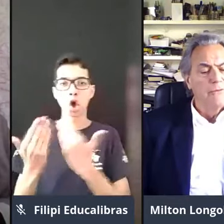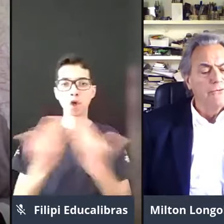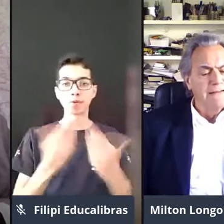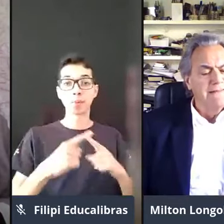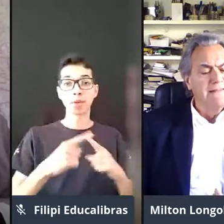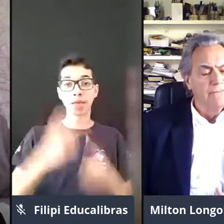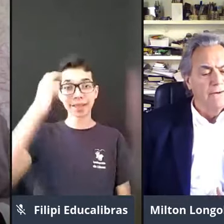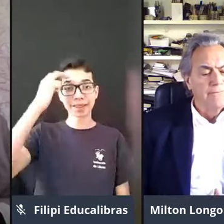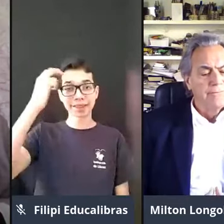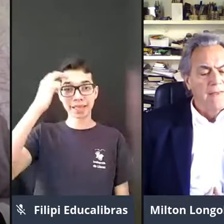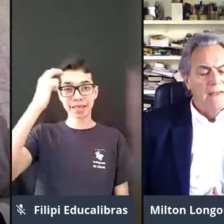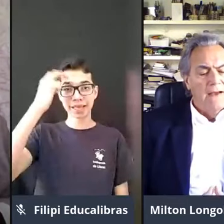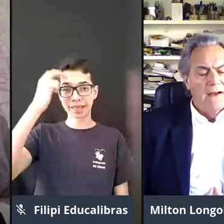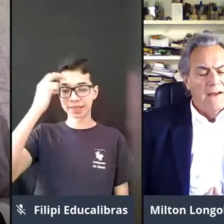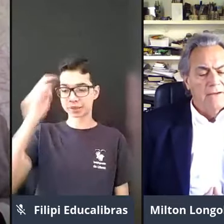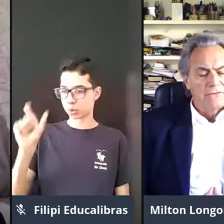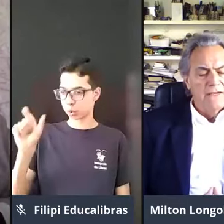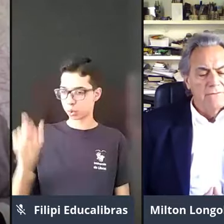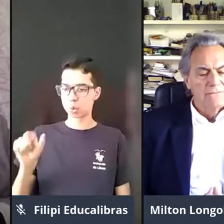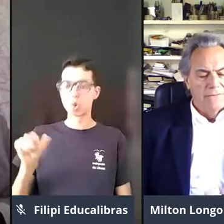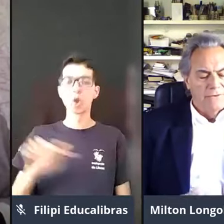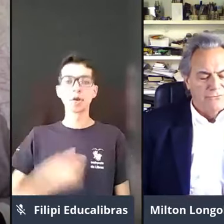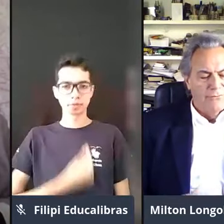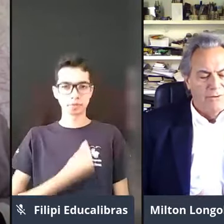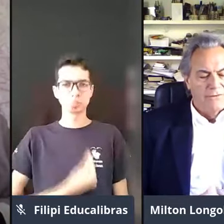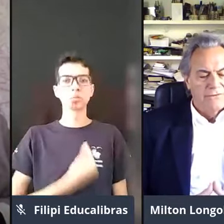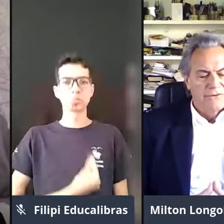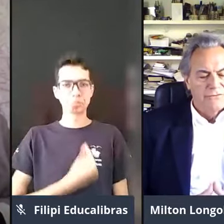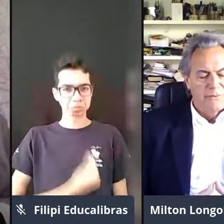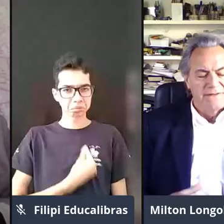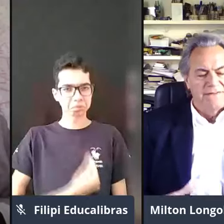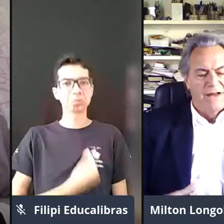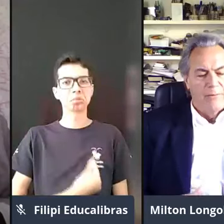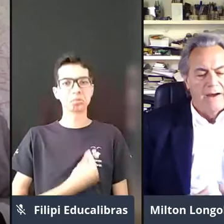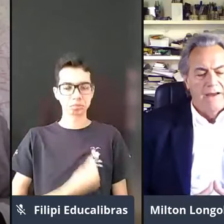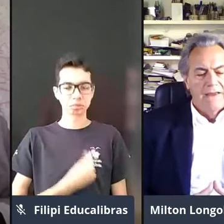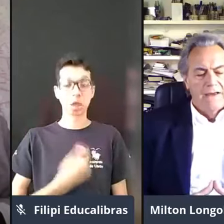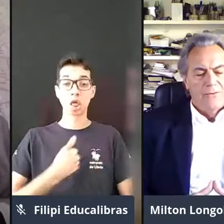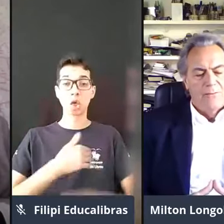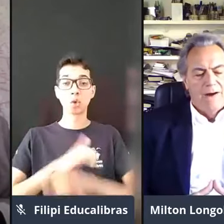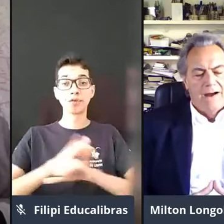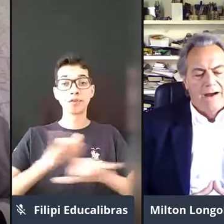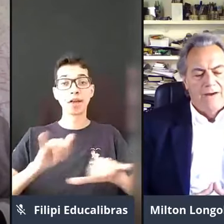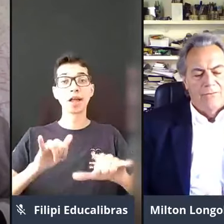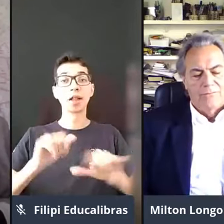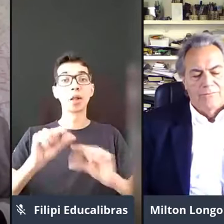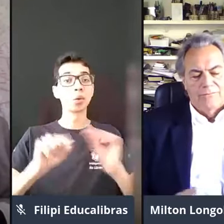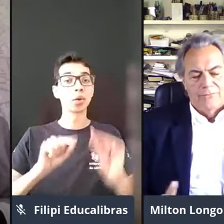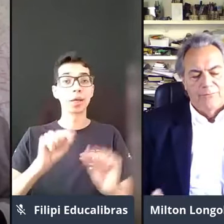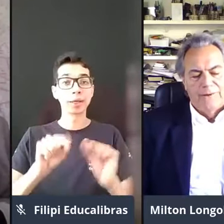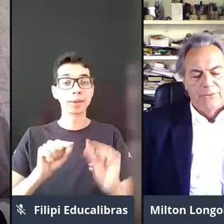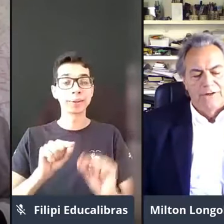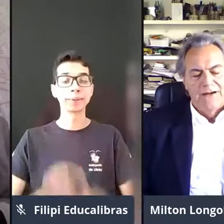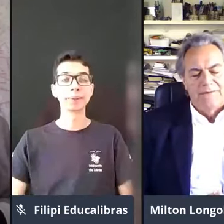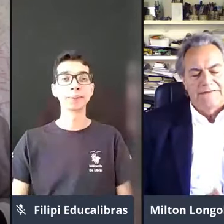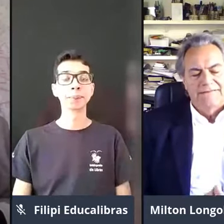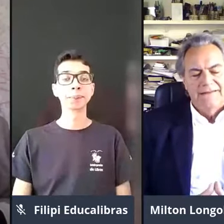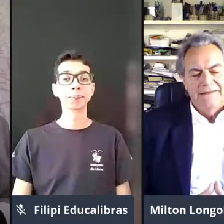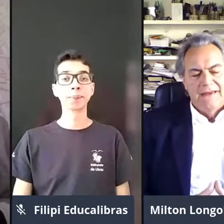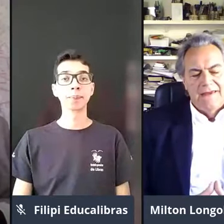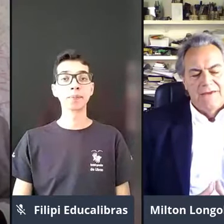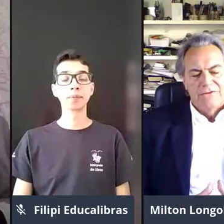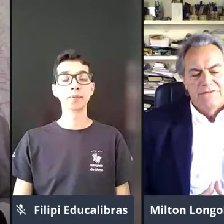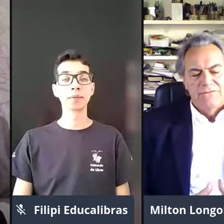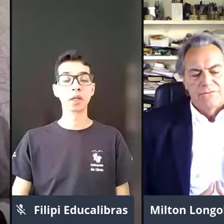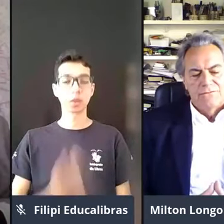ela está muito ativa. Eu tenho, só para te dar um panorama